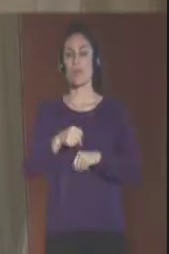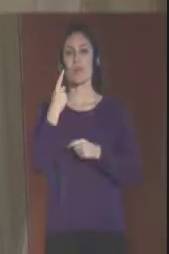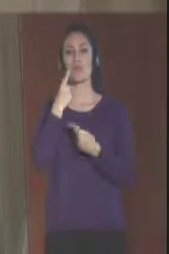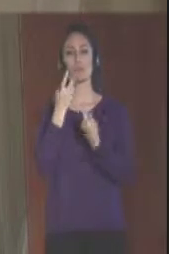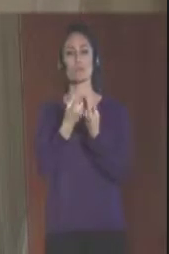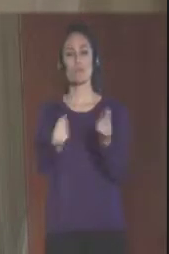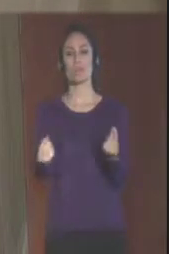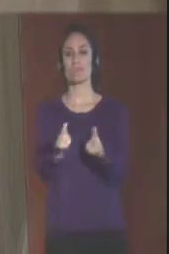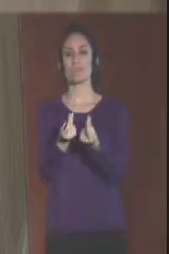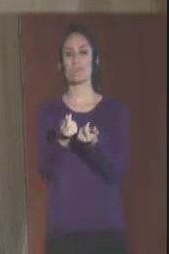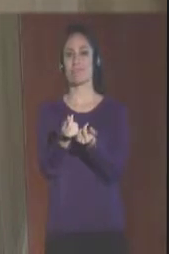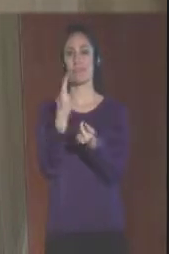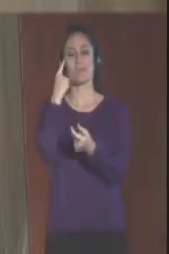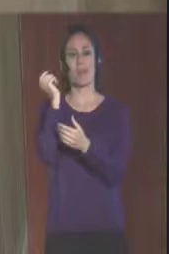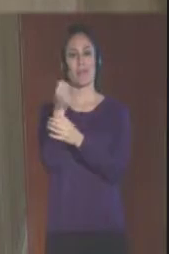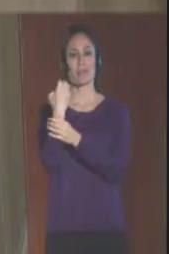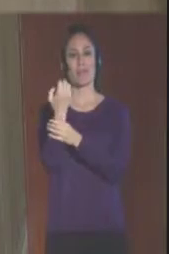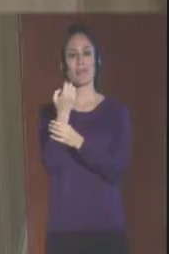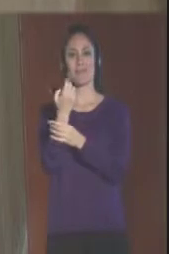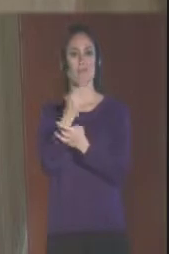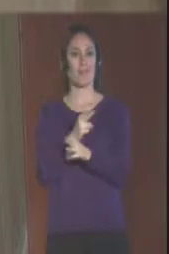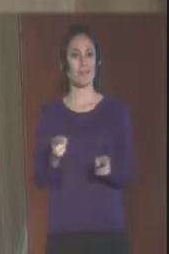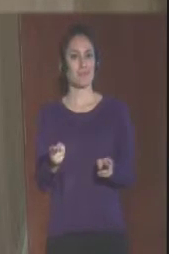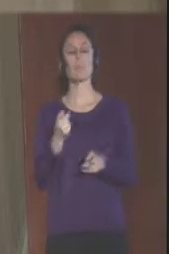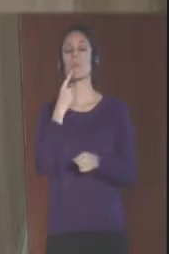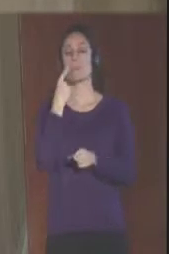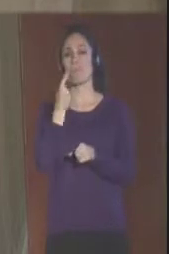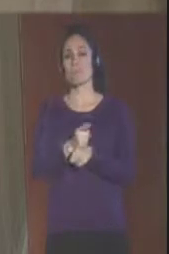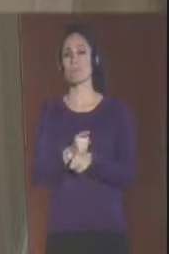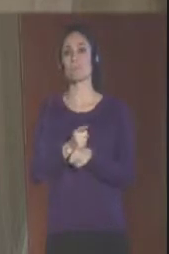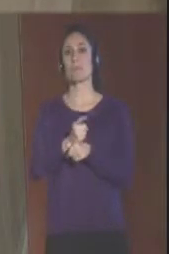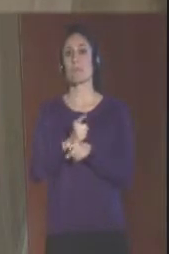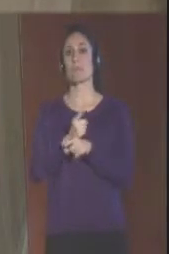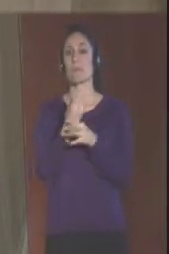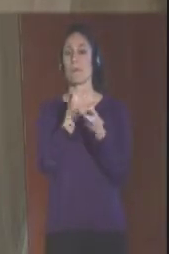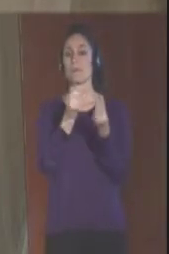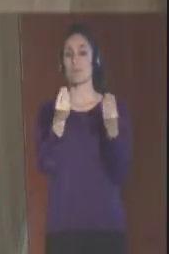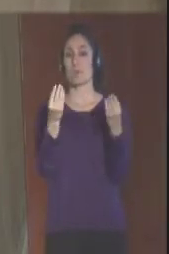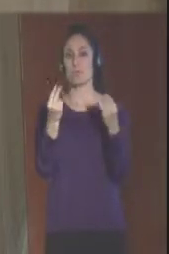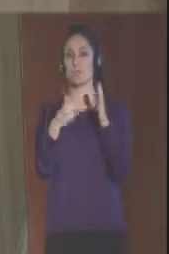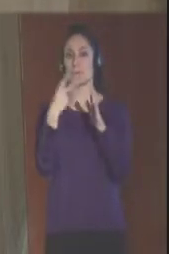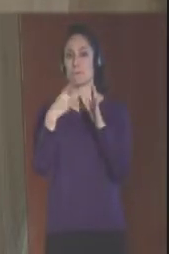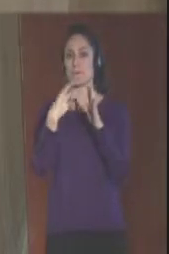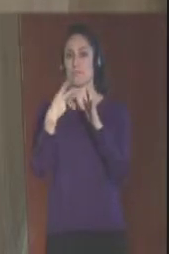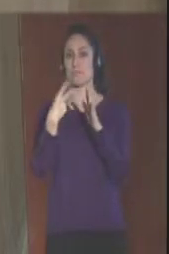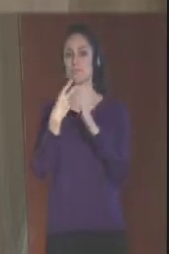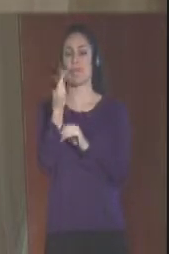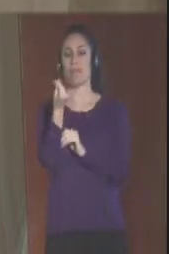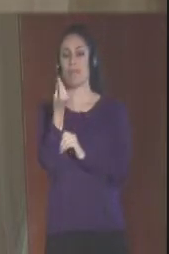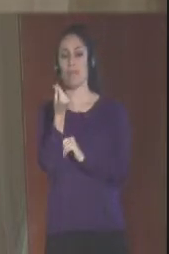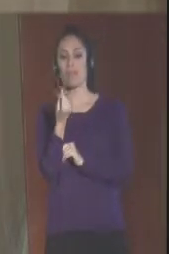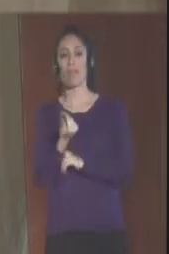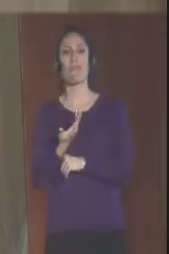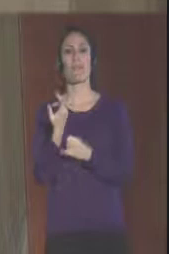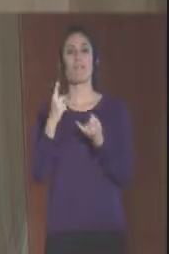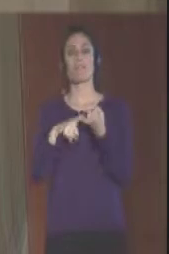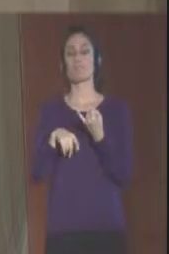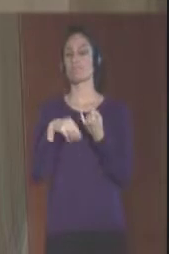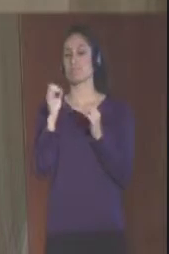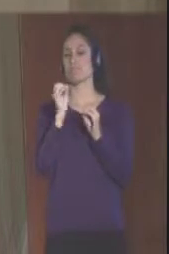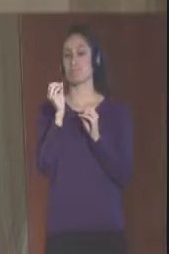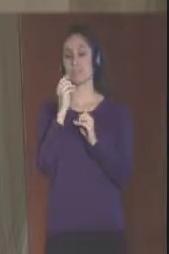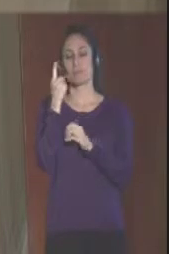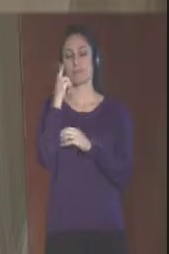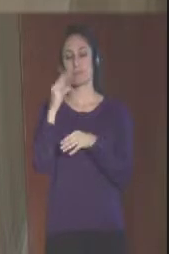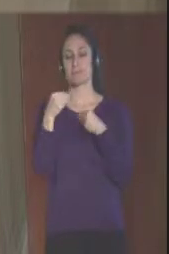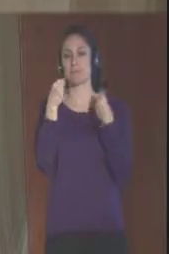para o município. Muitas vezes, as linhas de crédito, o dinheiro que é oferecido para algumas questões de